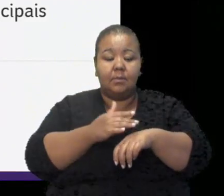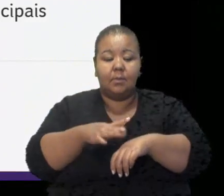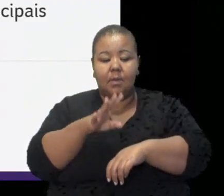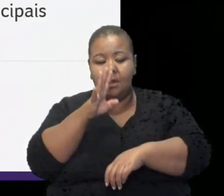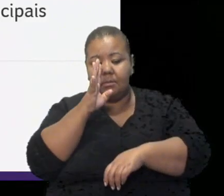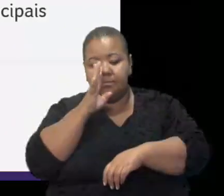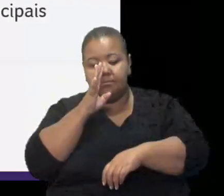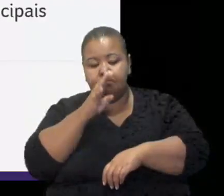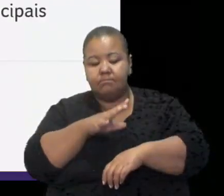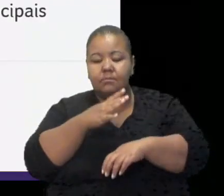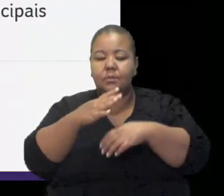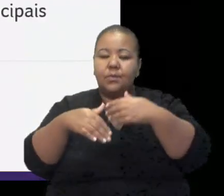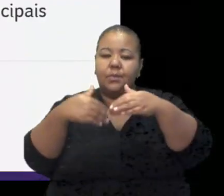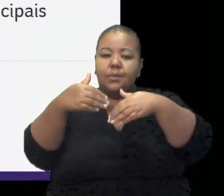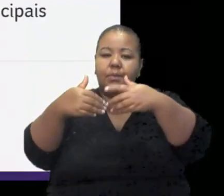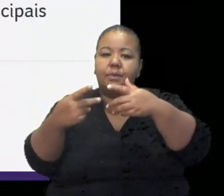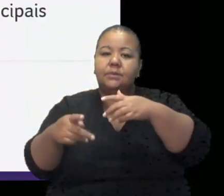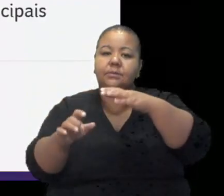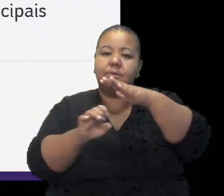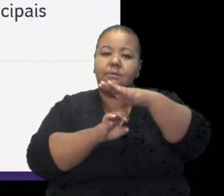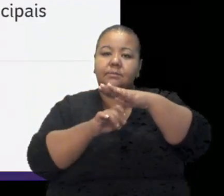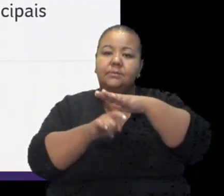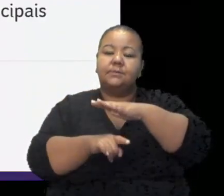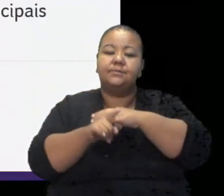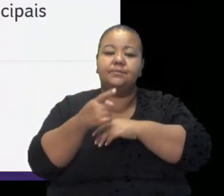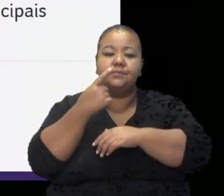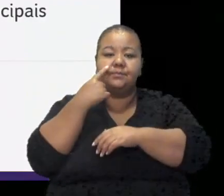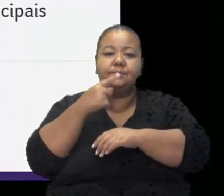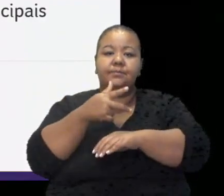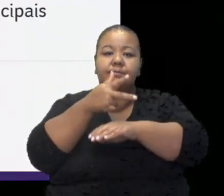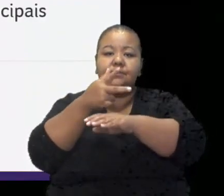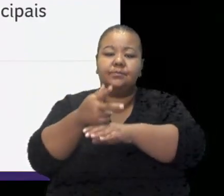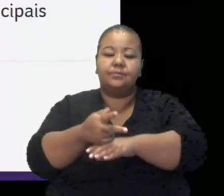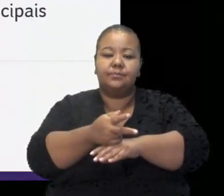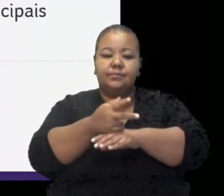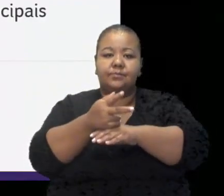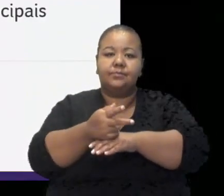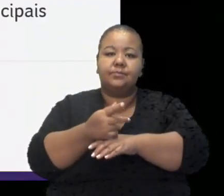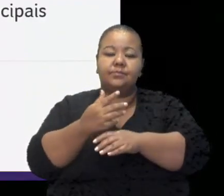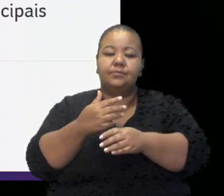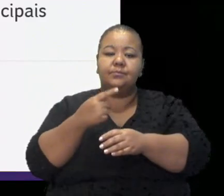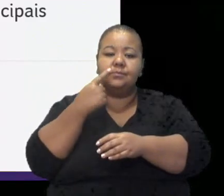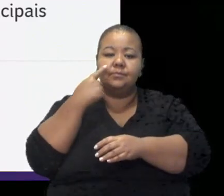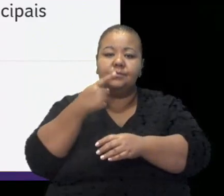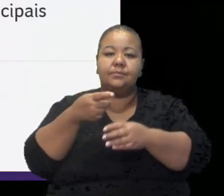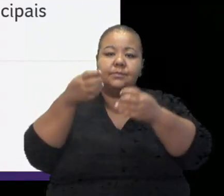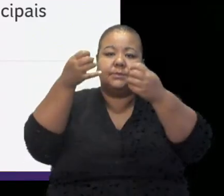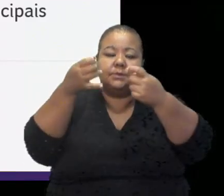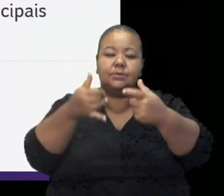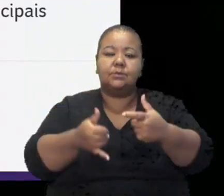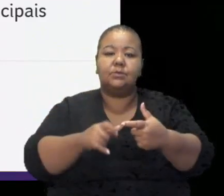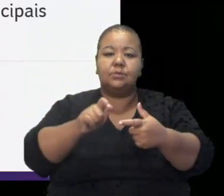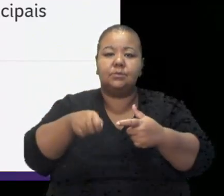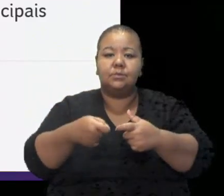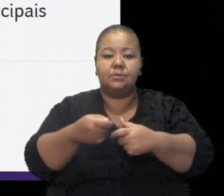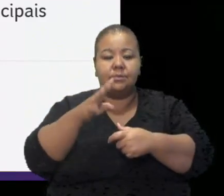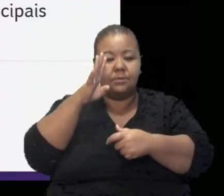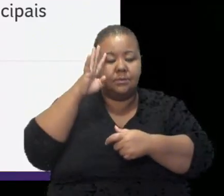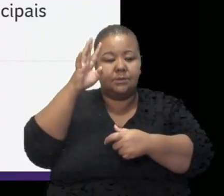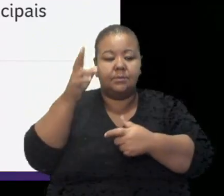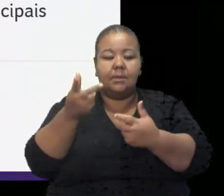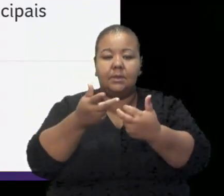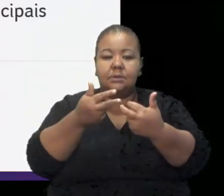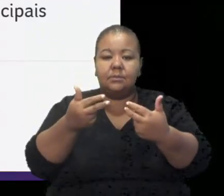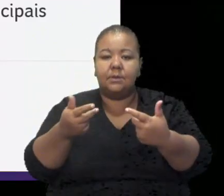os processos de sua empresa. Considerando o vídeo apresentado e tudo que a gente viu até agora na aula, explique quais são os